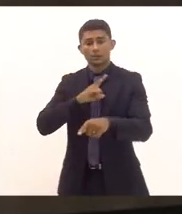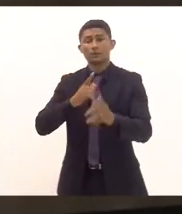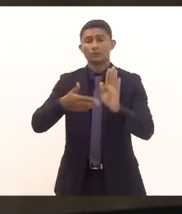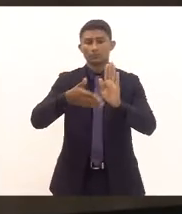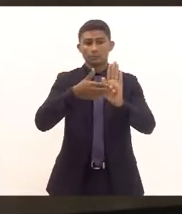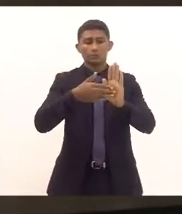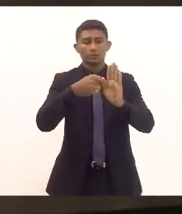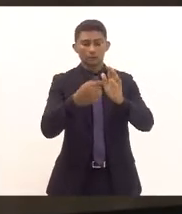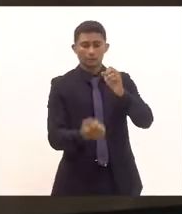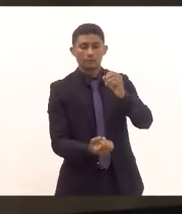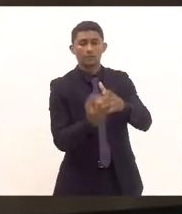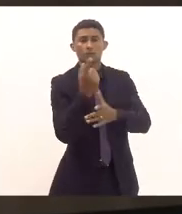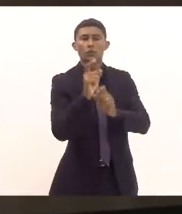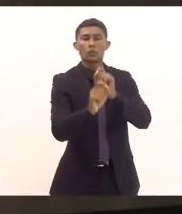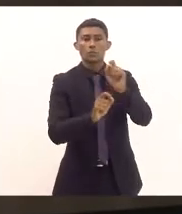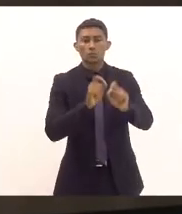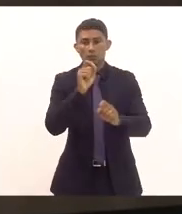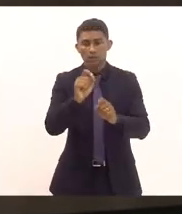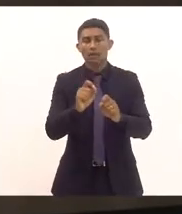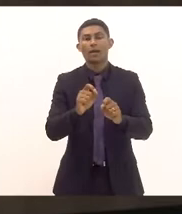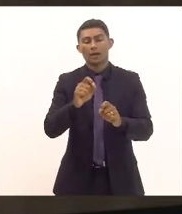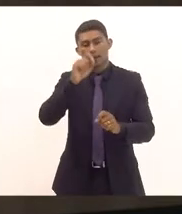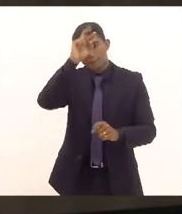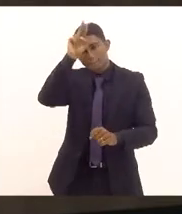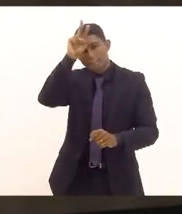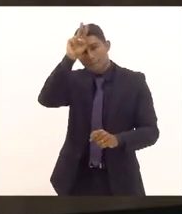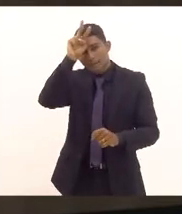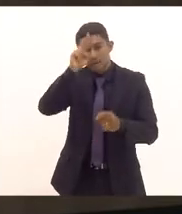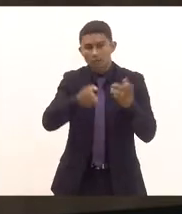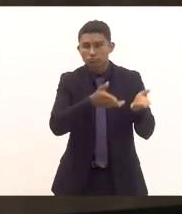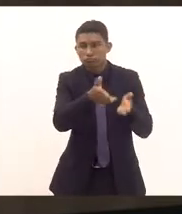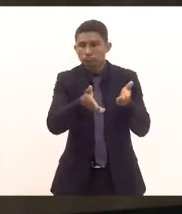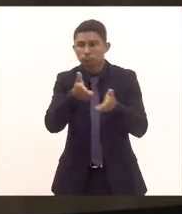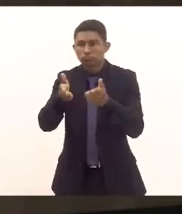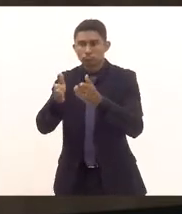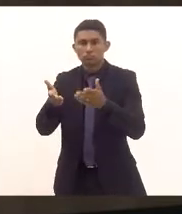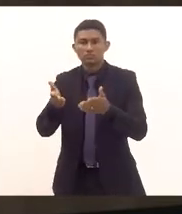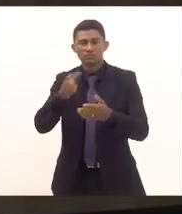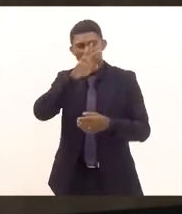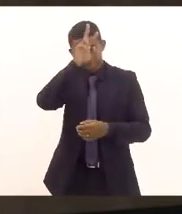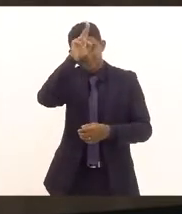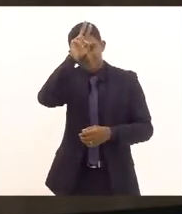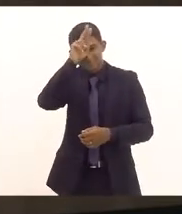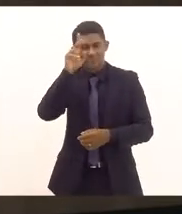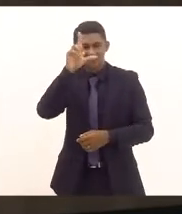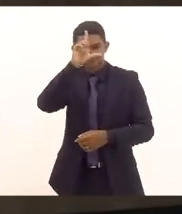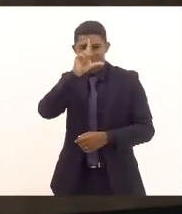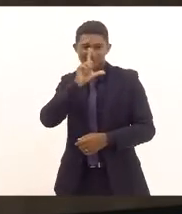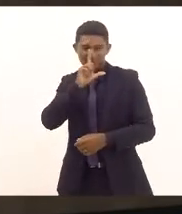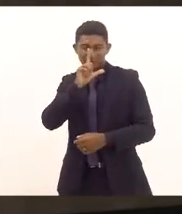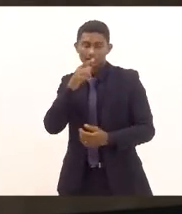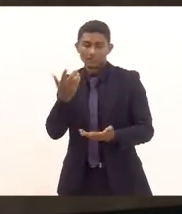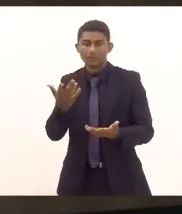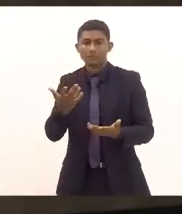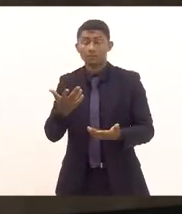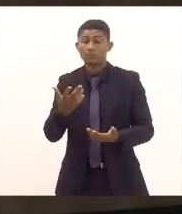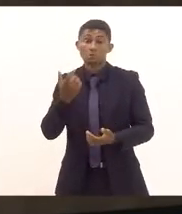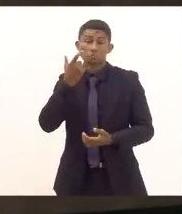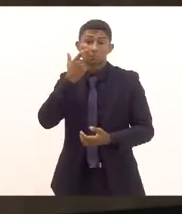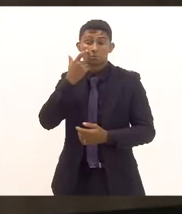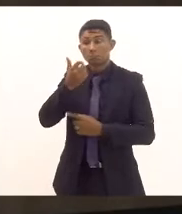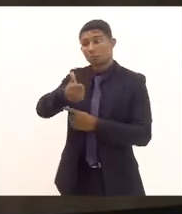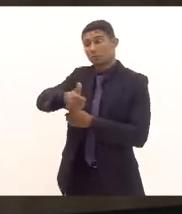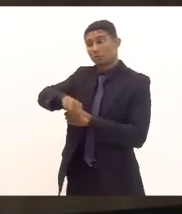expansão de criação de abelhas que é um programa Estadual portanto a necessidade de Nova avaliação